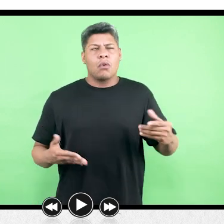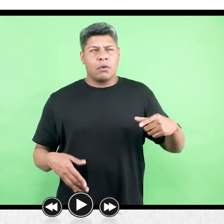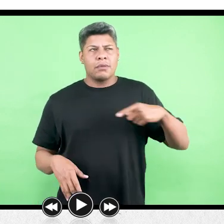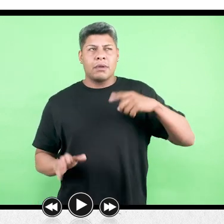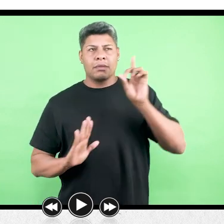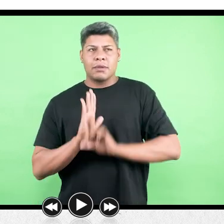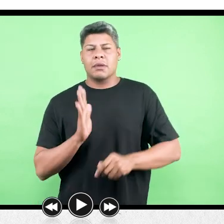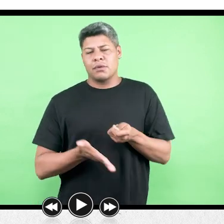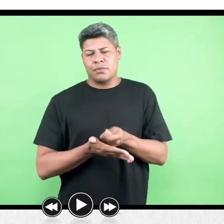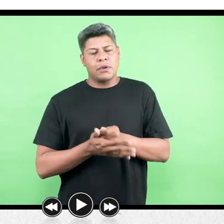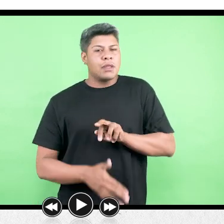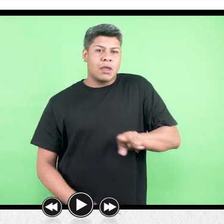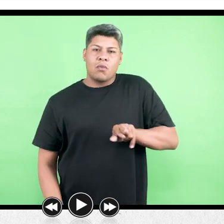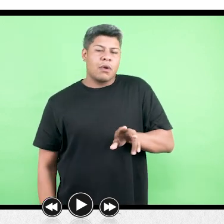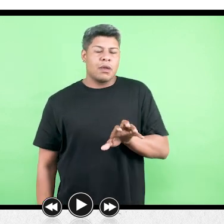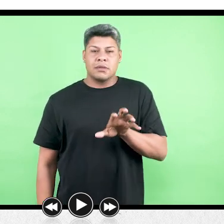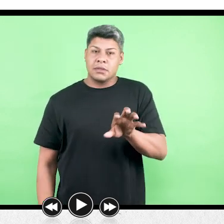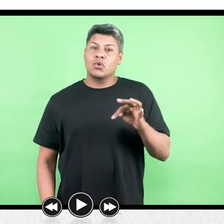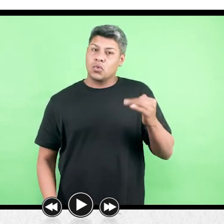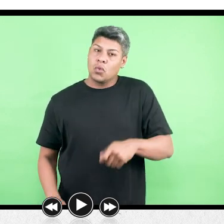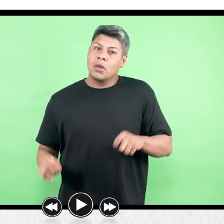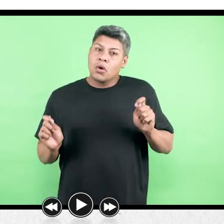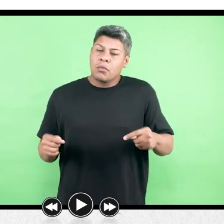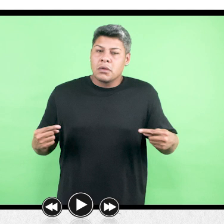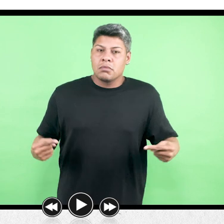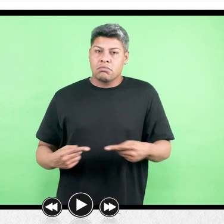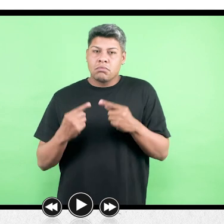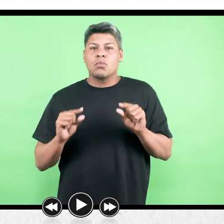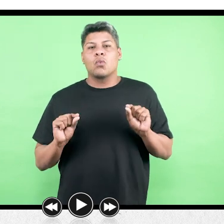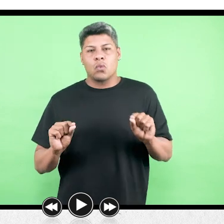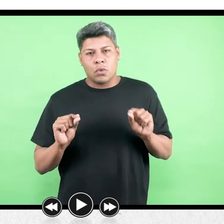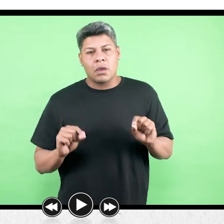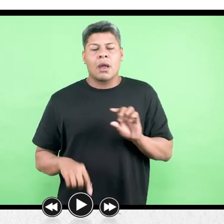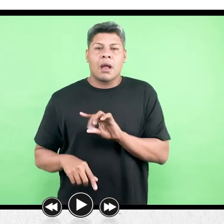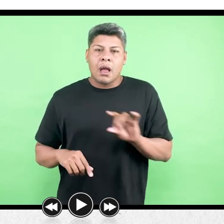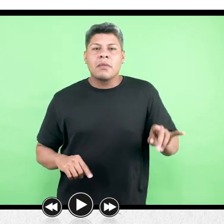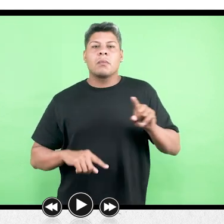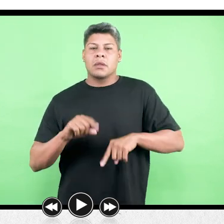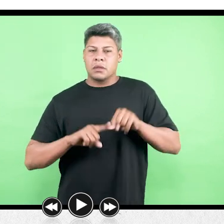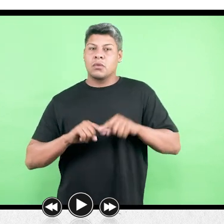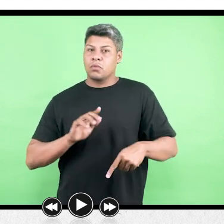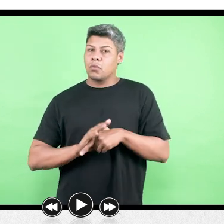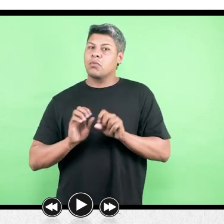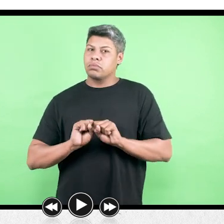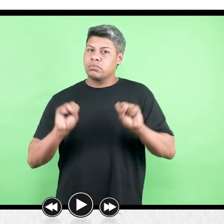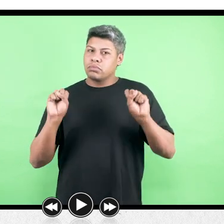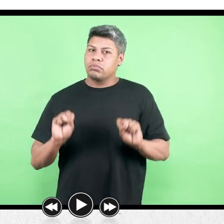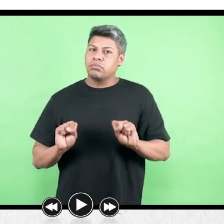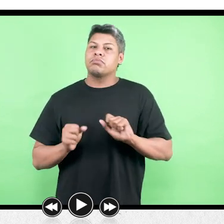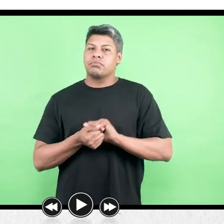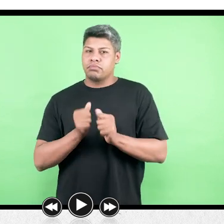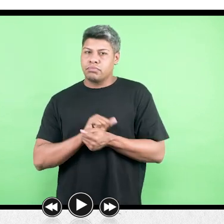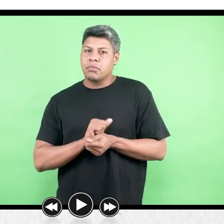assim. Tem aí todas as competências relacionadas absolutamente a cada ente do sistema, a implementação